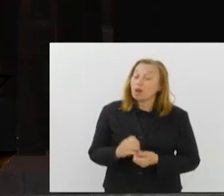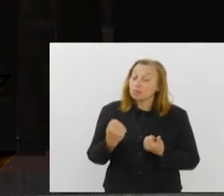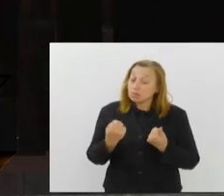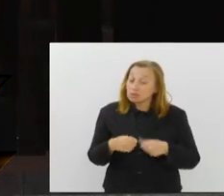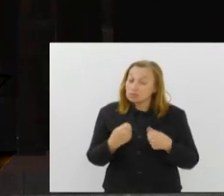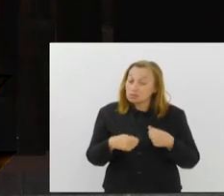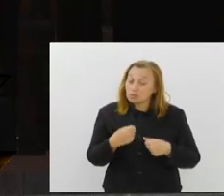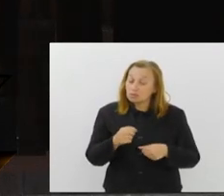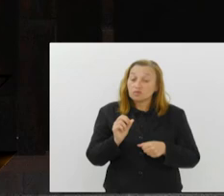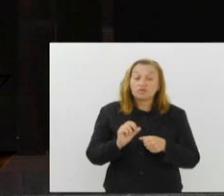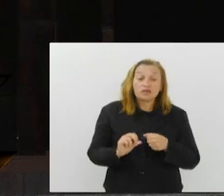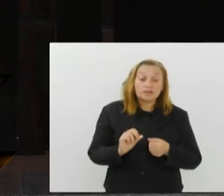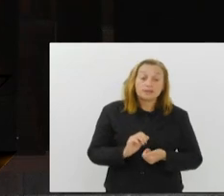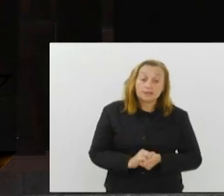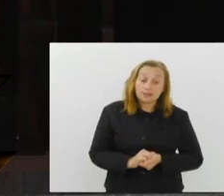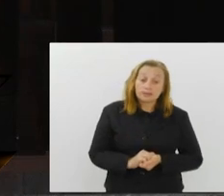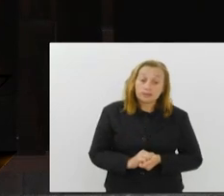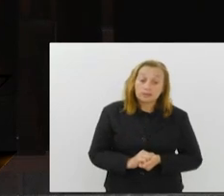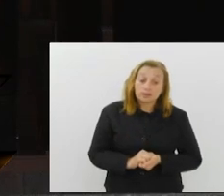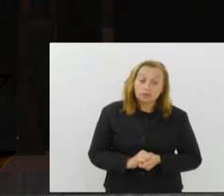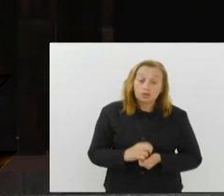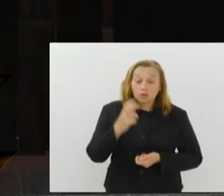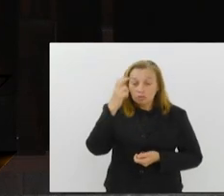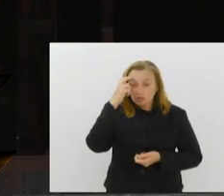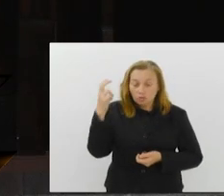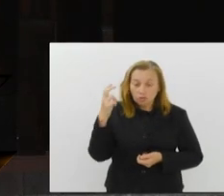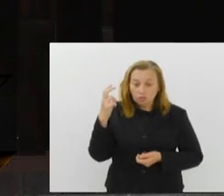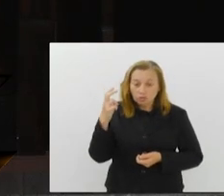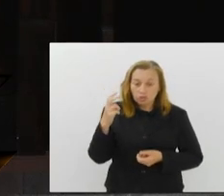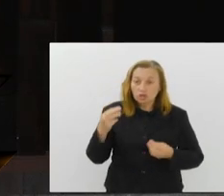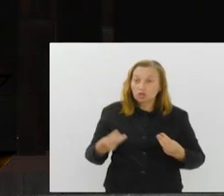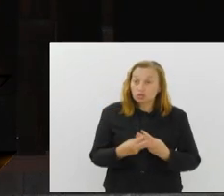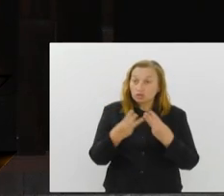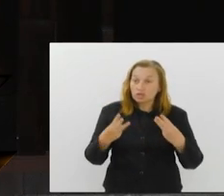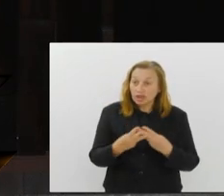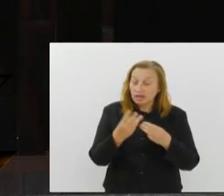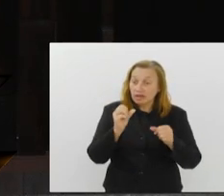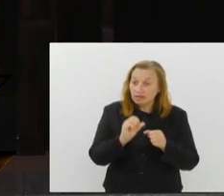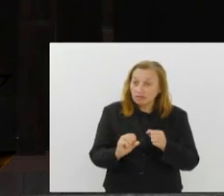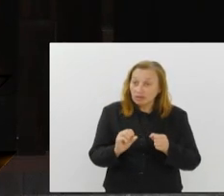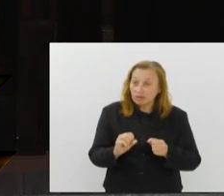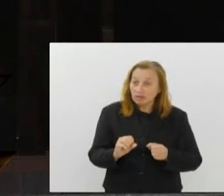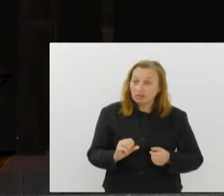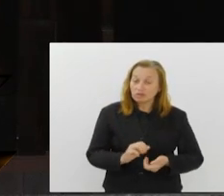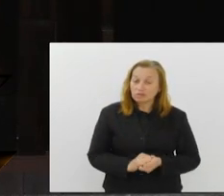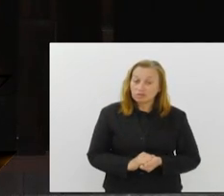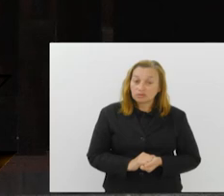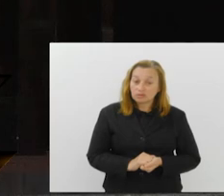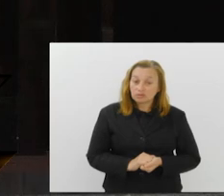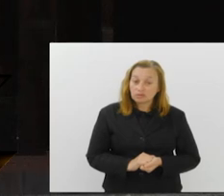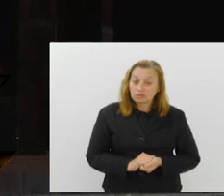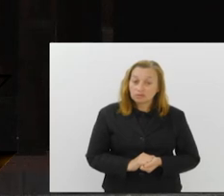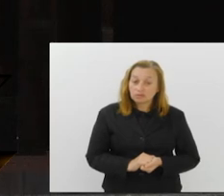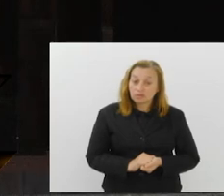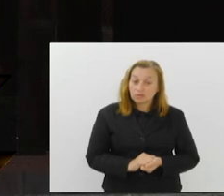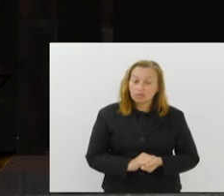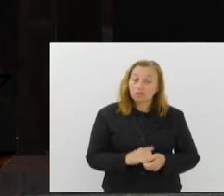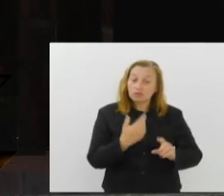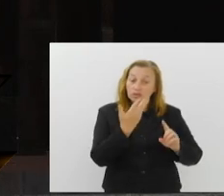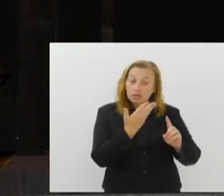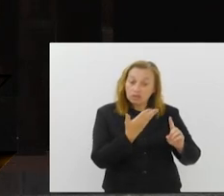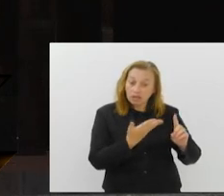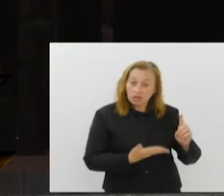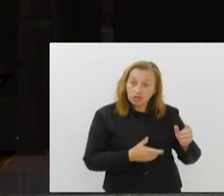fazer como a cultura Judaica faz quando lembra o holocausto